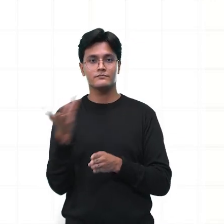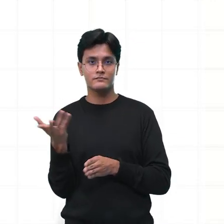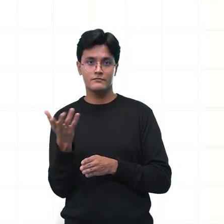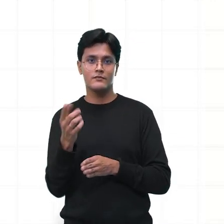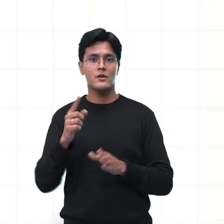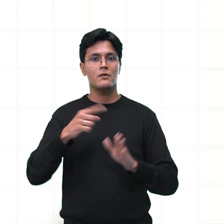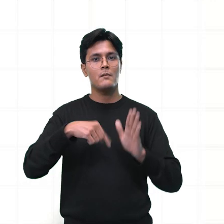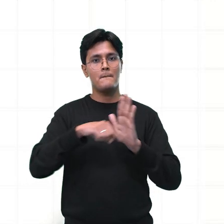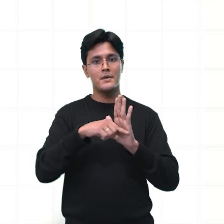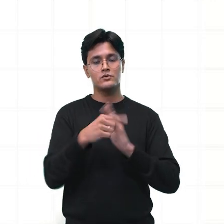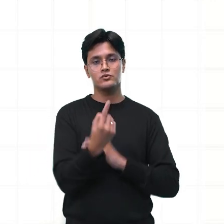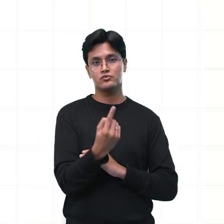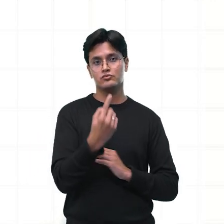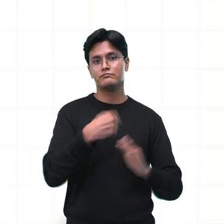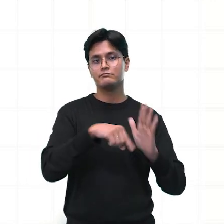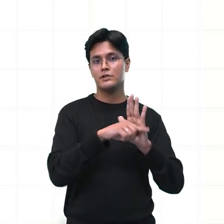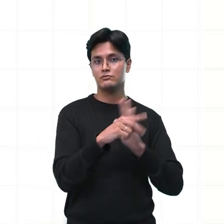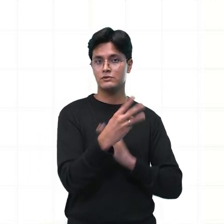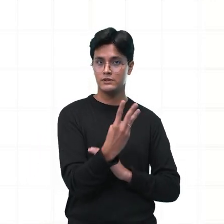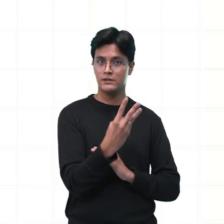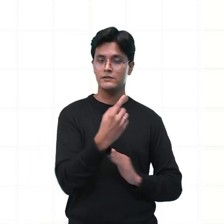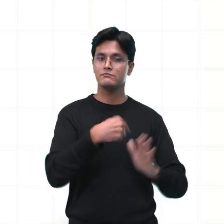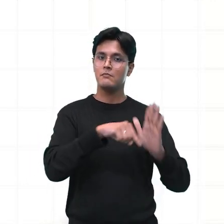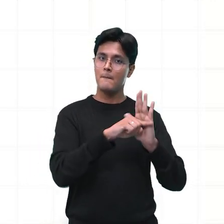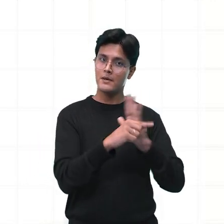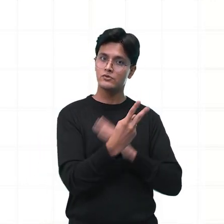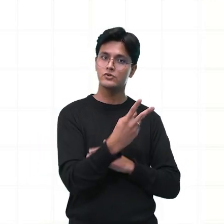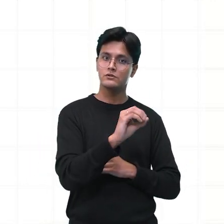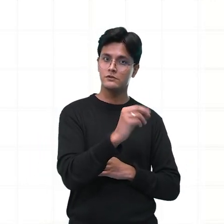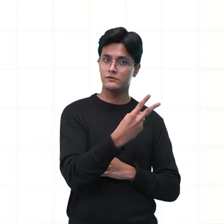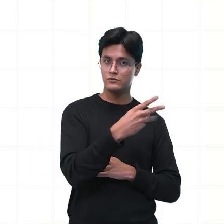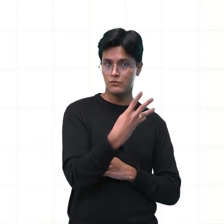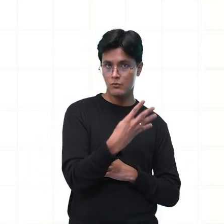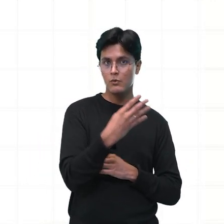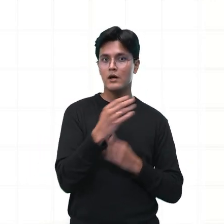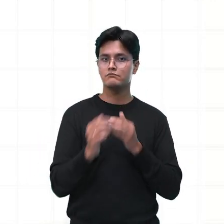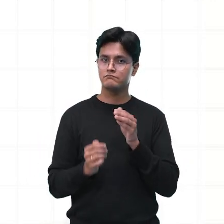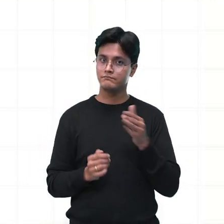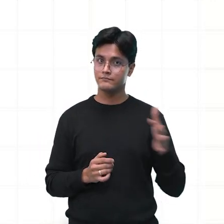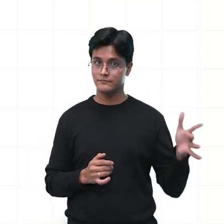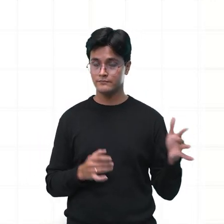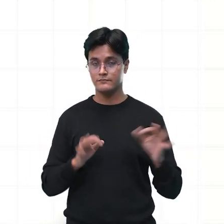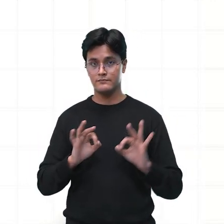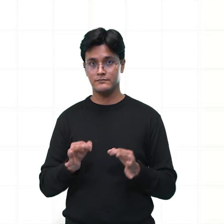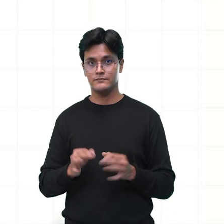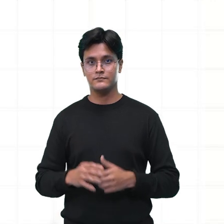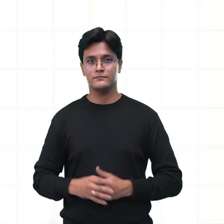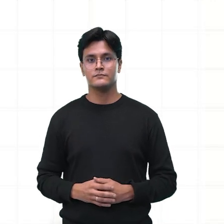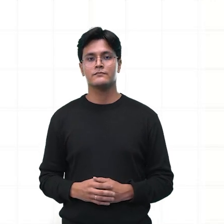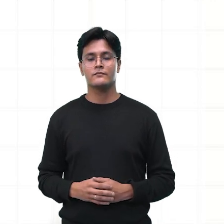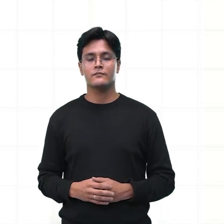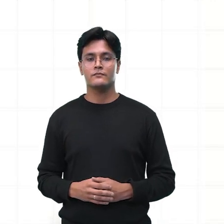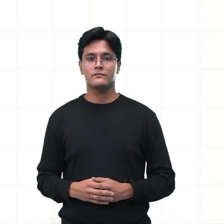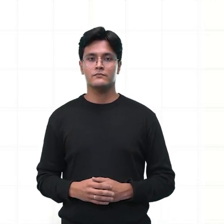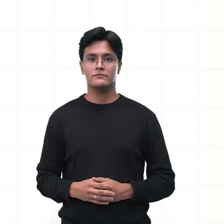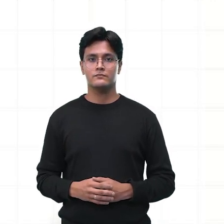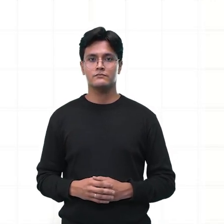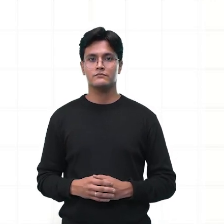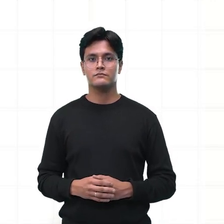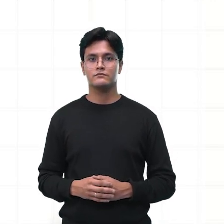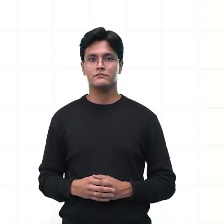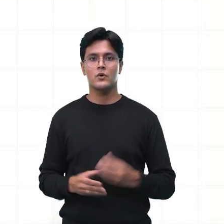1, continua, menos 3, menos 2024 e assim por diante. E uma forma de